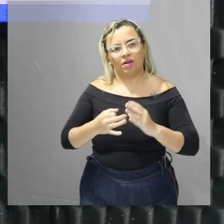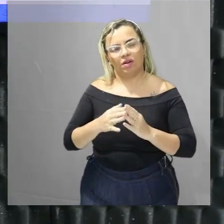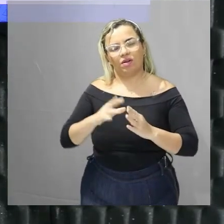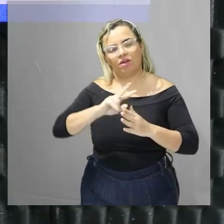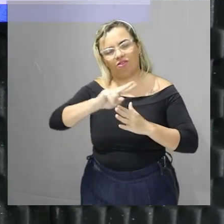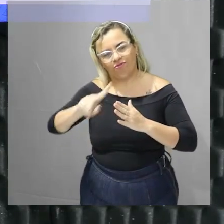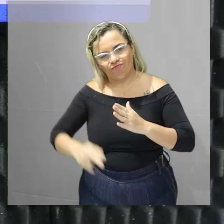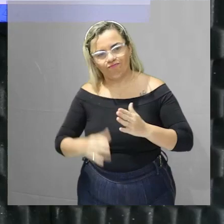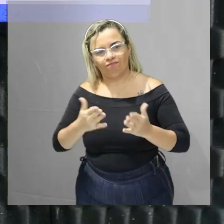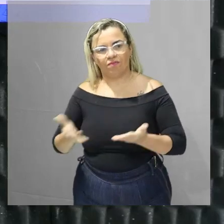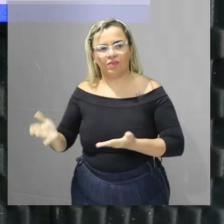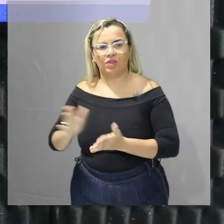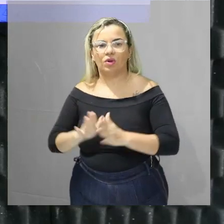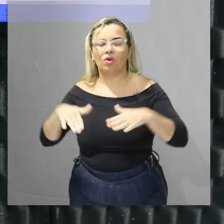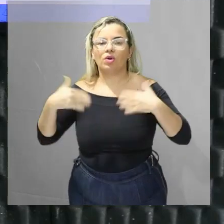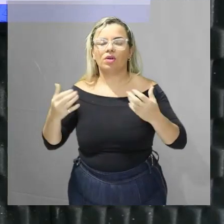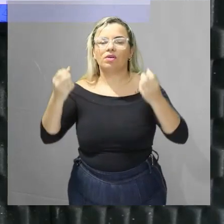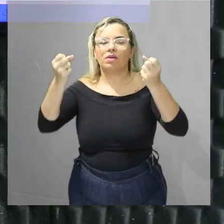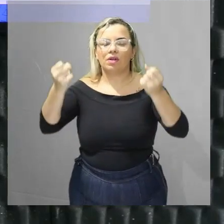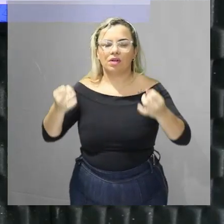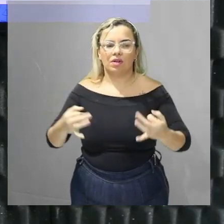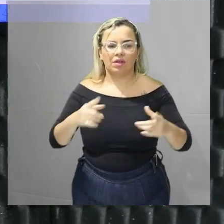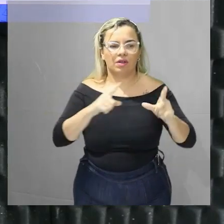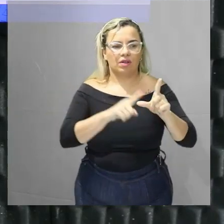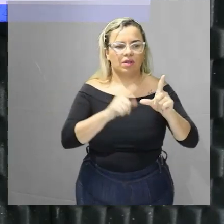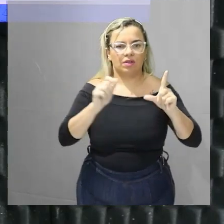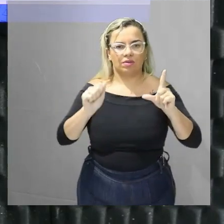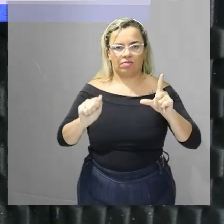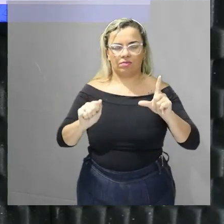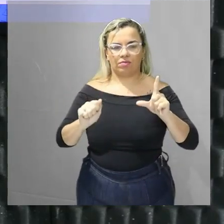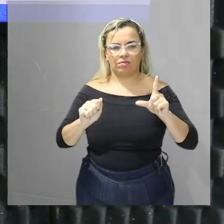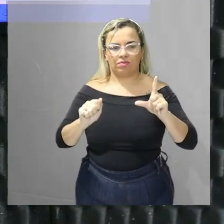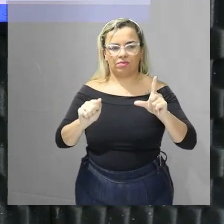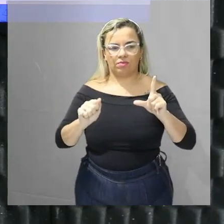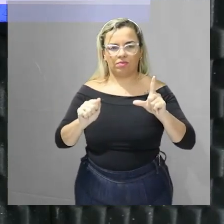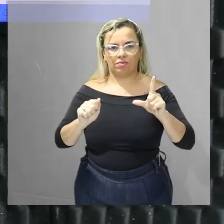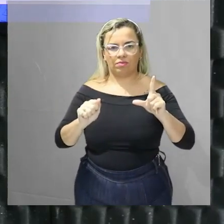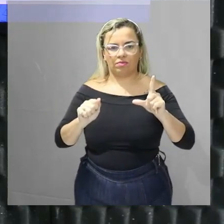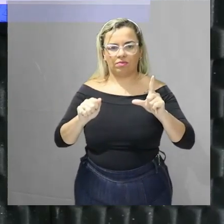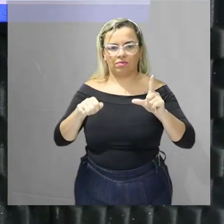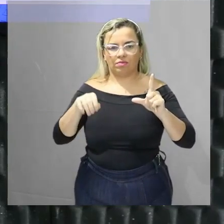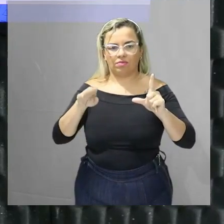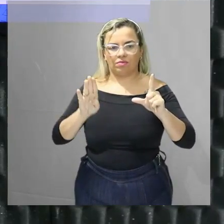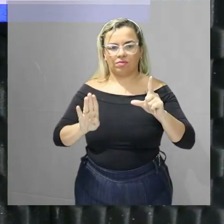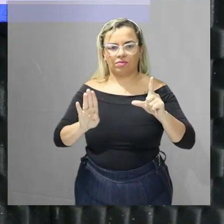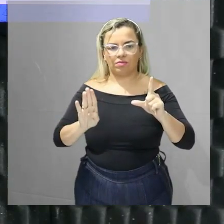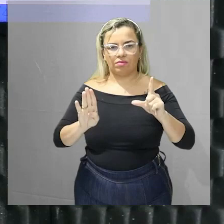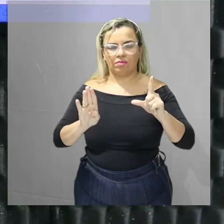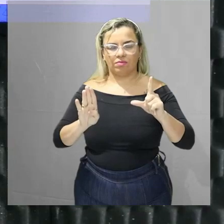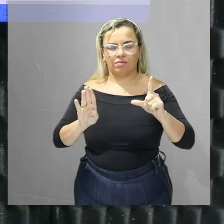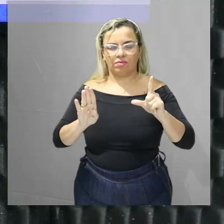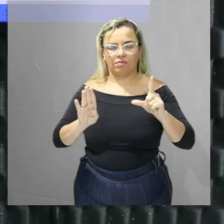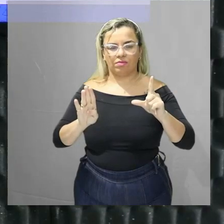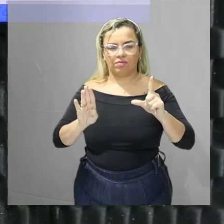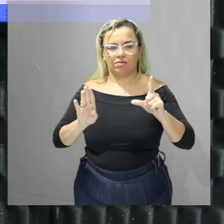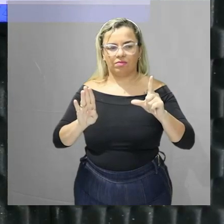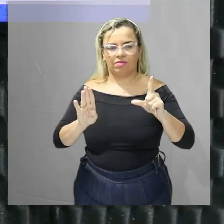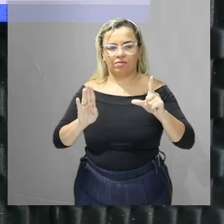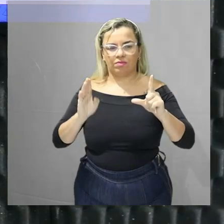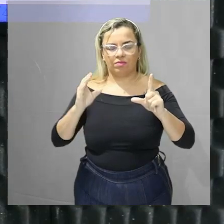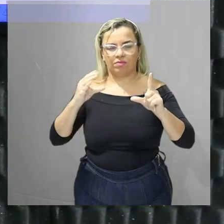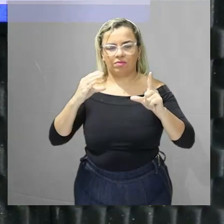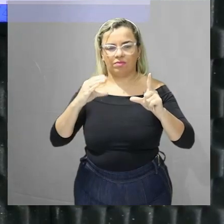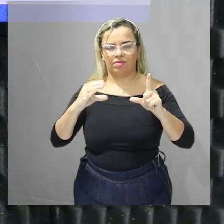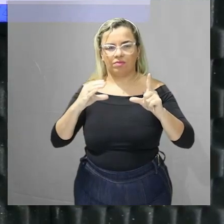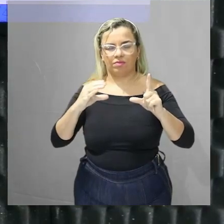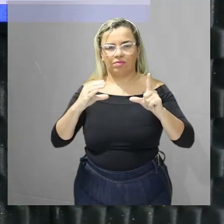essa complexidade? Será que é a expansão das áreas metropolitanas, a emancipação de novos municípios, a consolidação